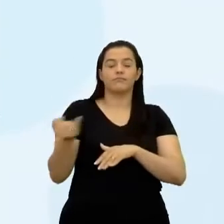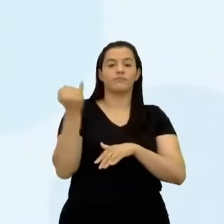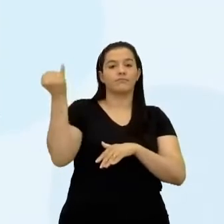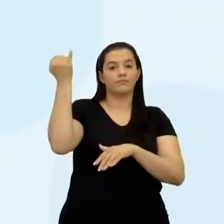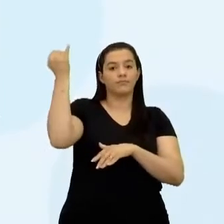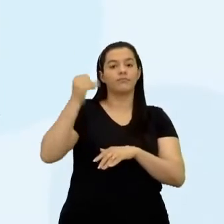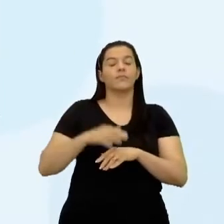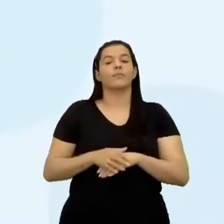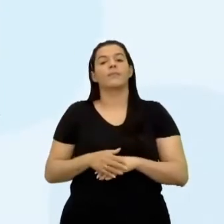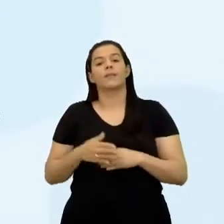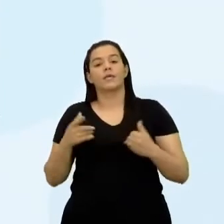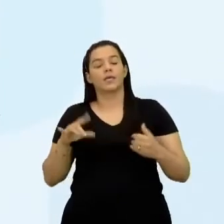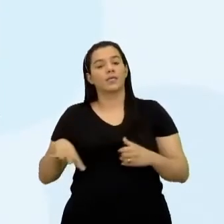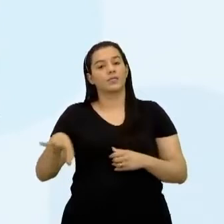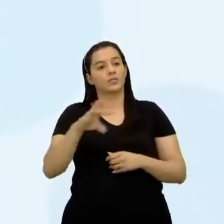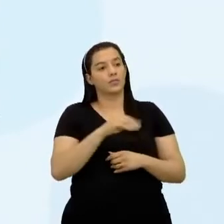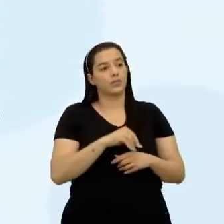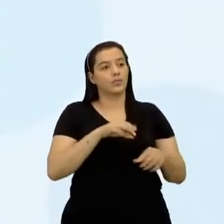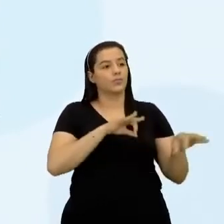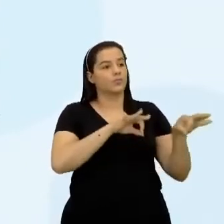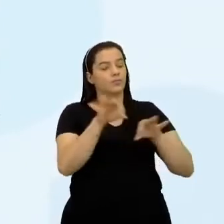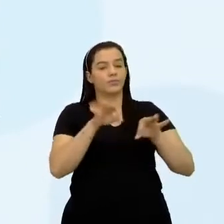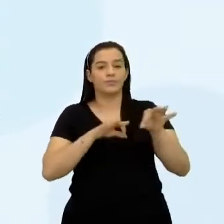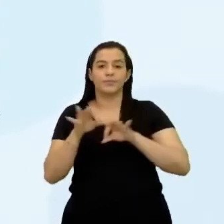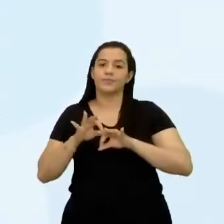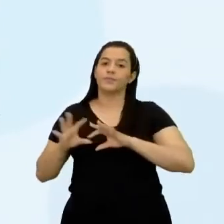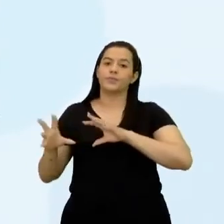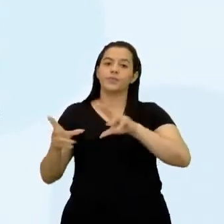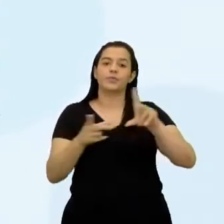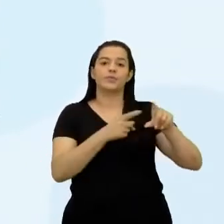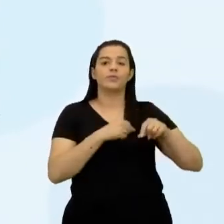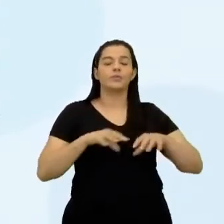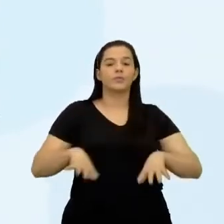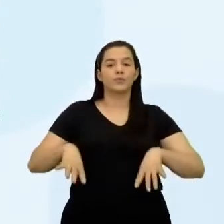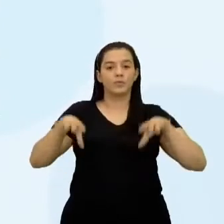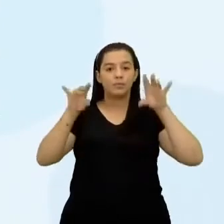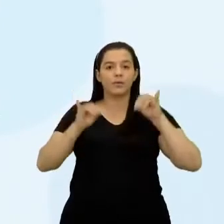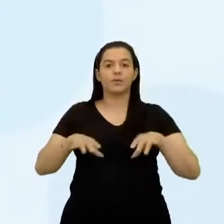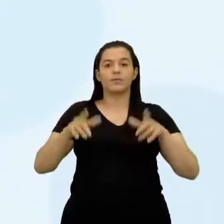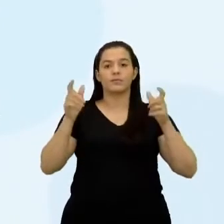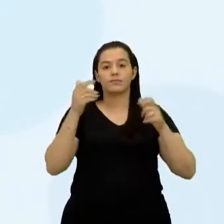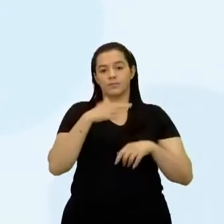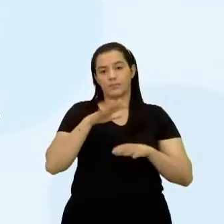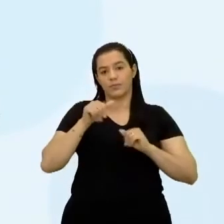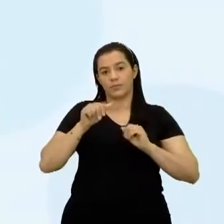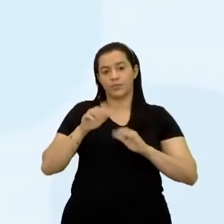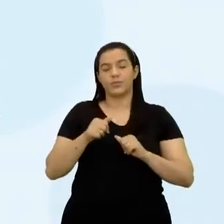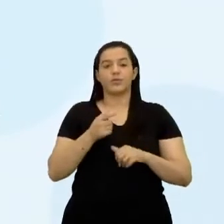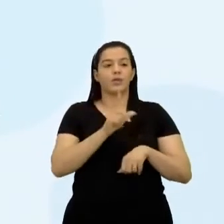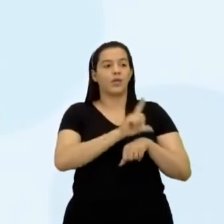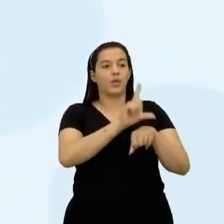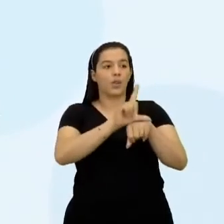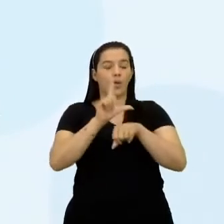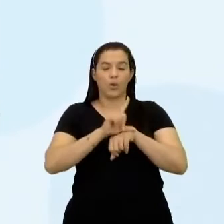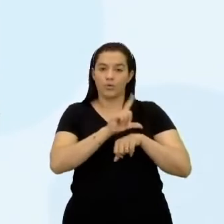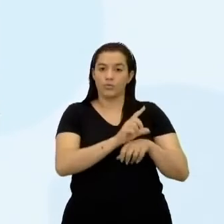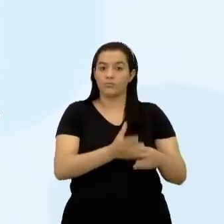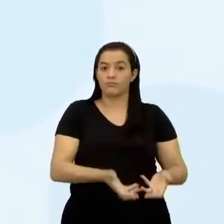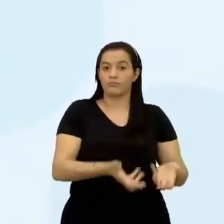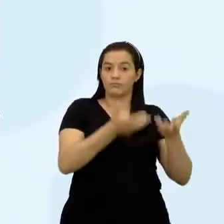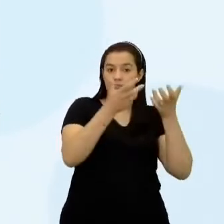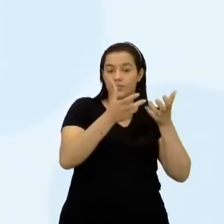de serviços prestados ao Império Português. Então, quem eram eles? Comerciantes poderosos e